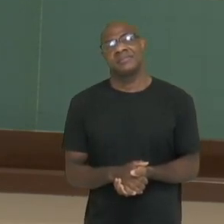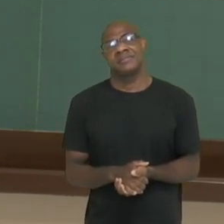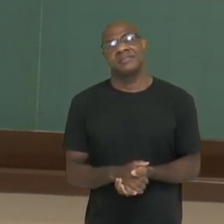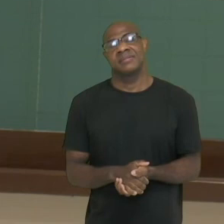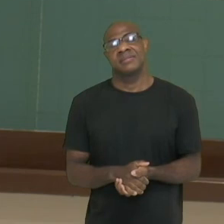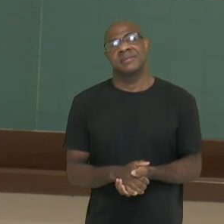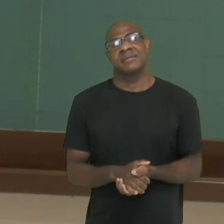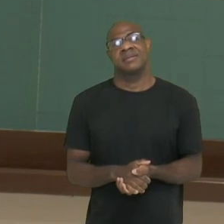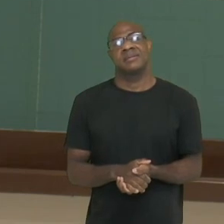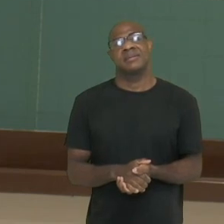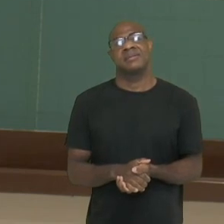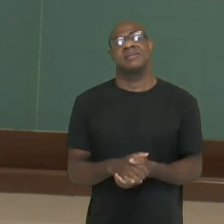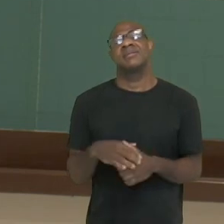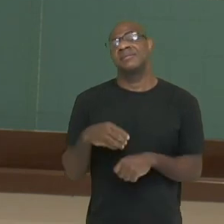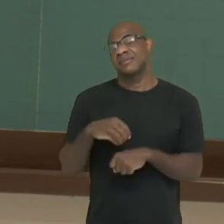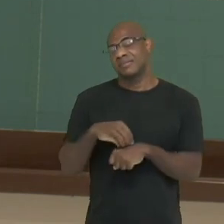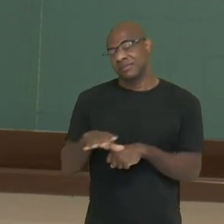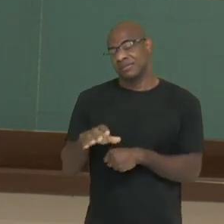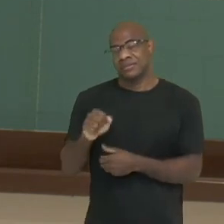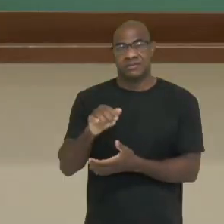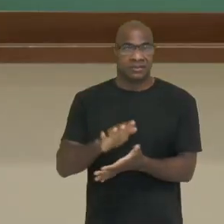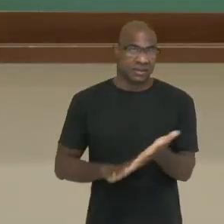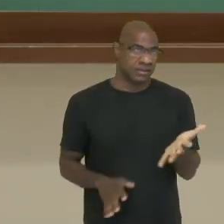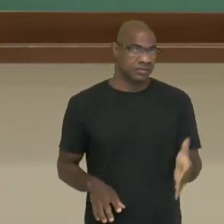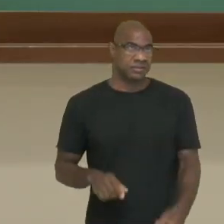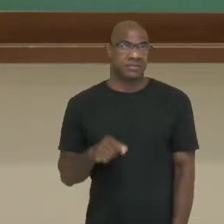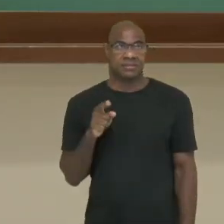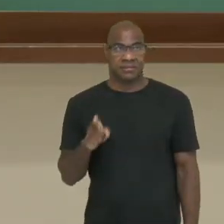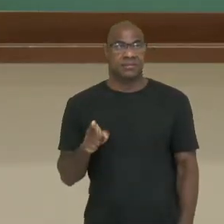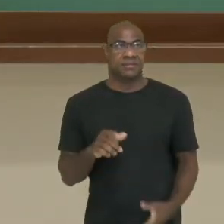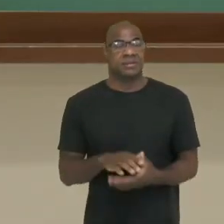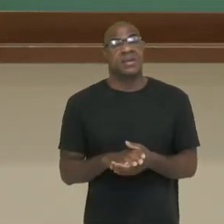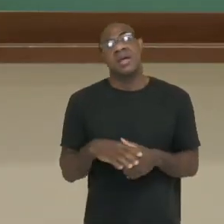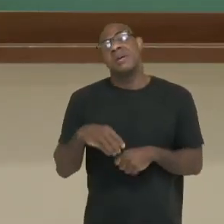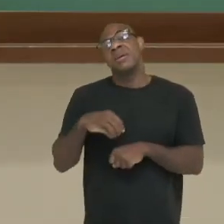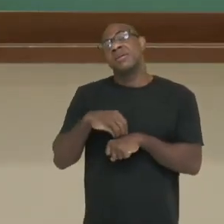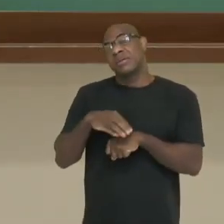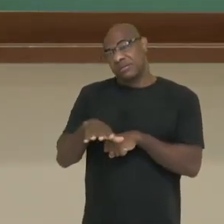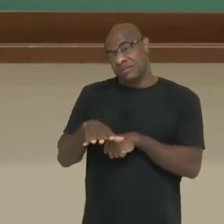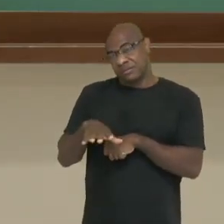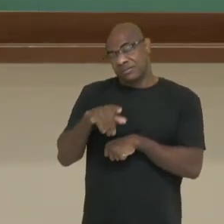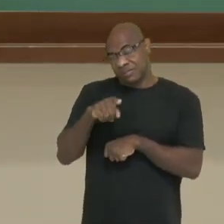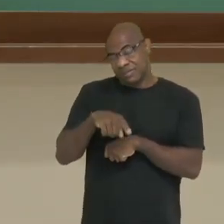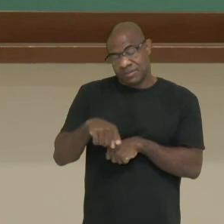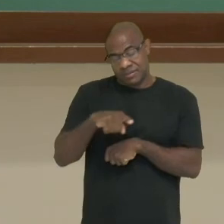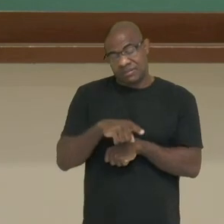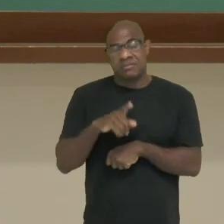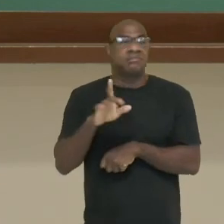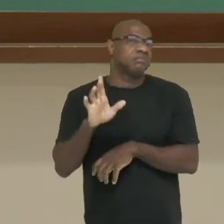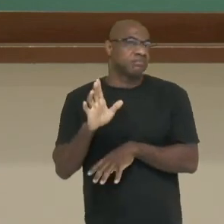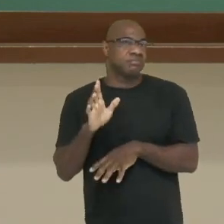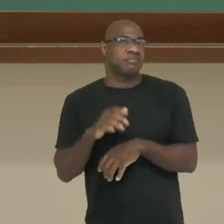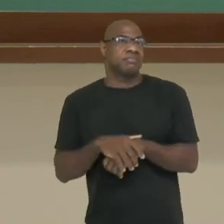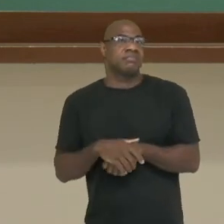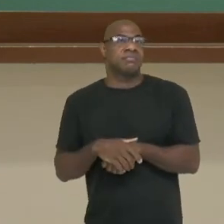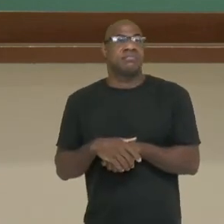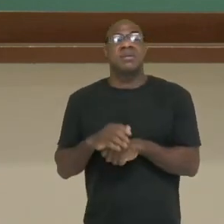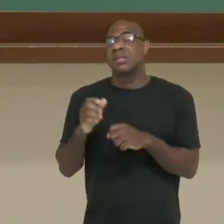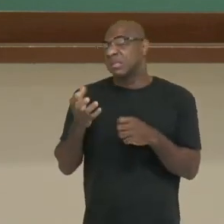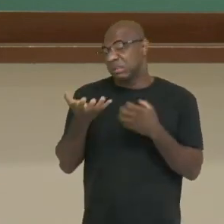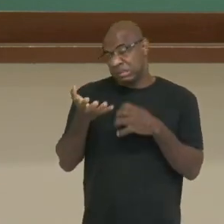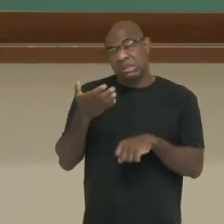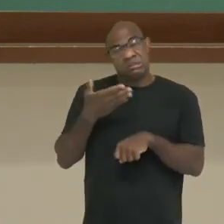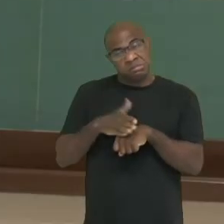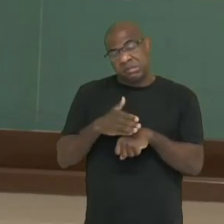Então, sugestão de atividade para vocês, tá? Então, é uma sugestão, fica aí, quem quiser colocar em prática, vale muito a pena, é